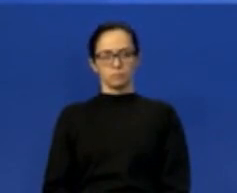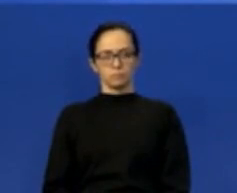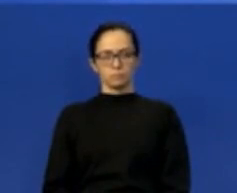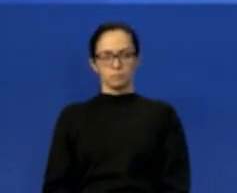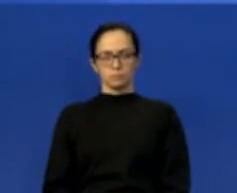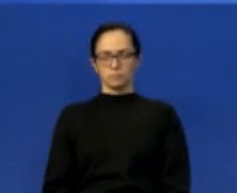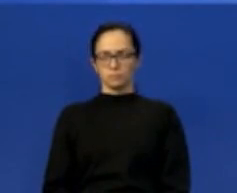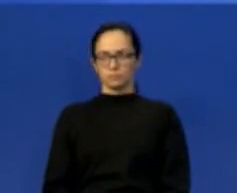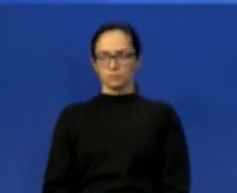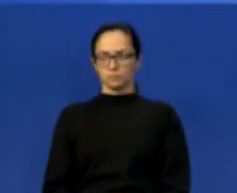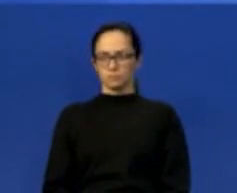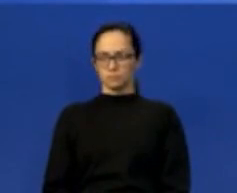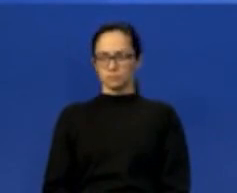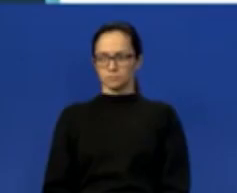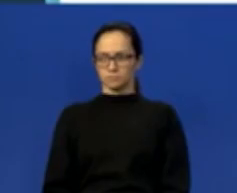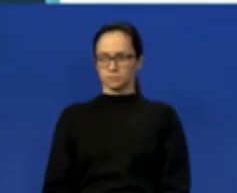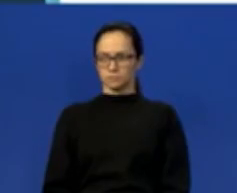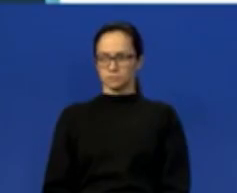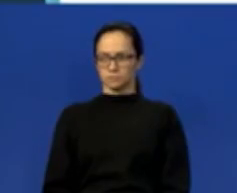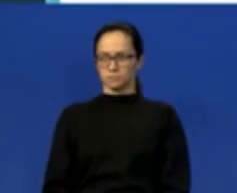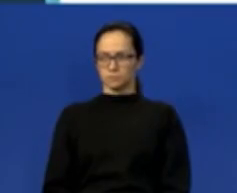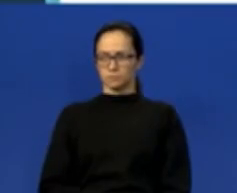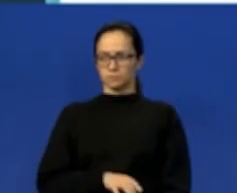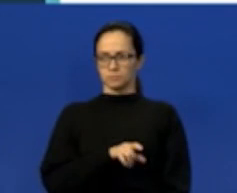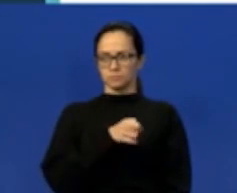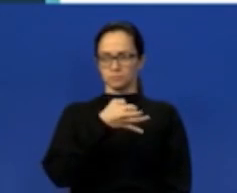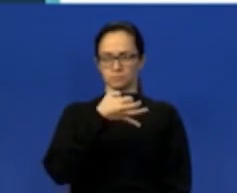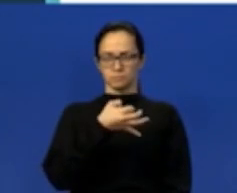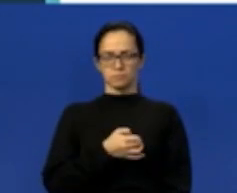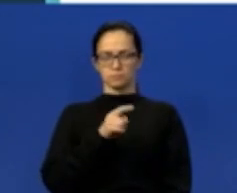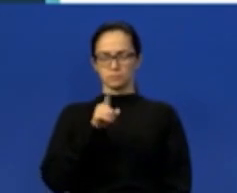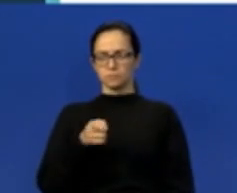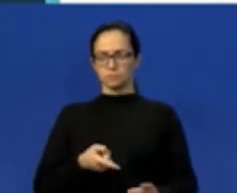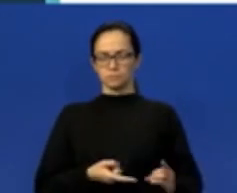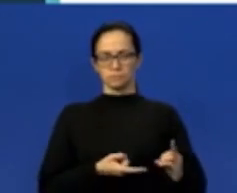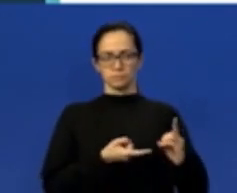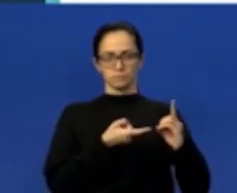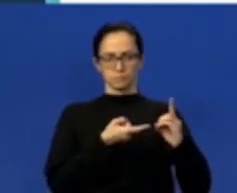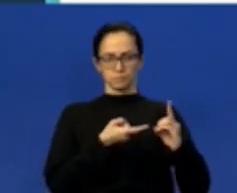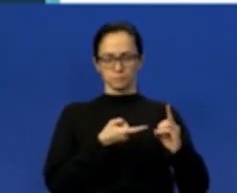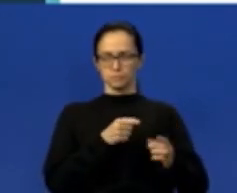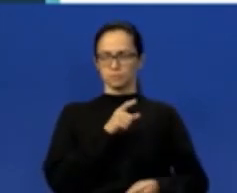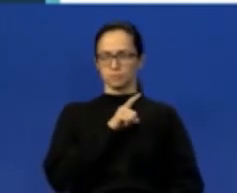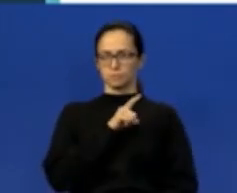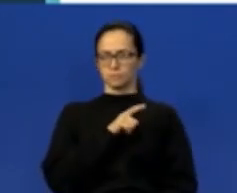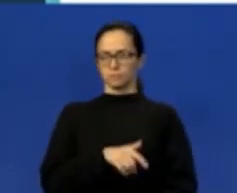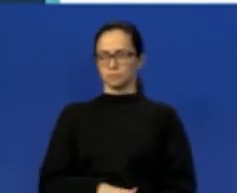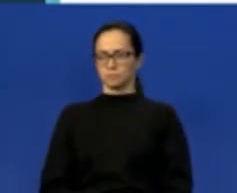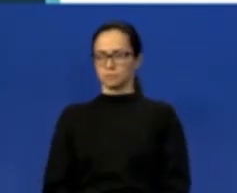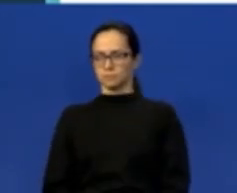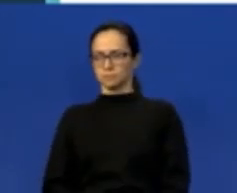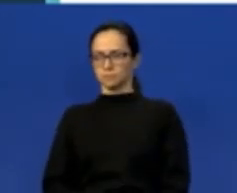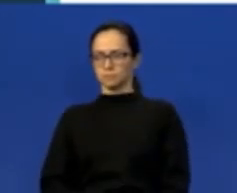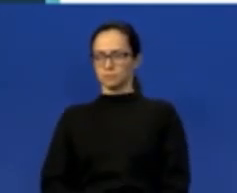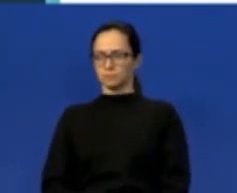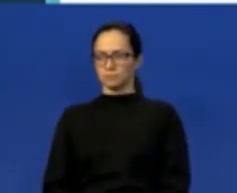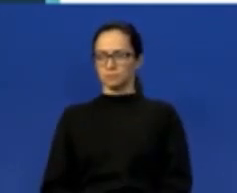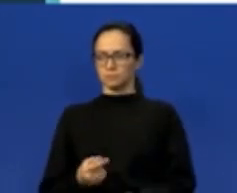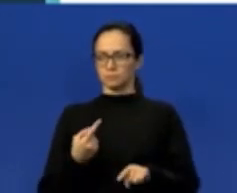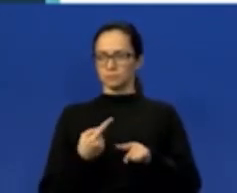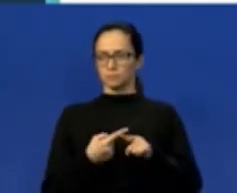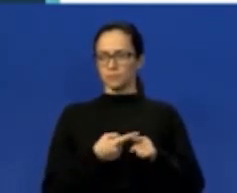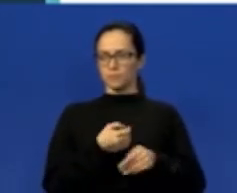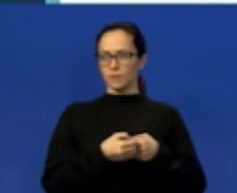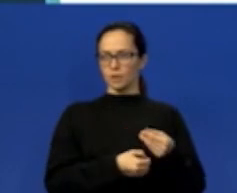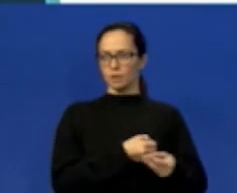pouquinho. Então, a prática da defesa pessoal tem como finalidade o preparo emocional. Assinale a alternativa que designa quais são